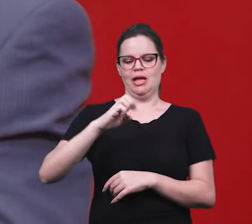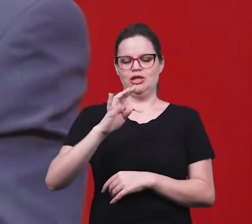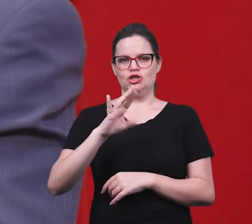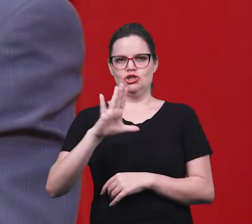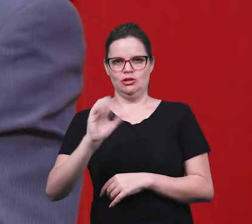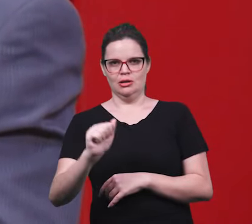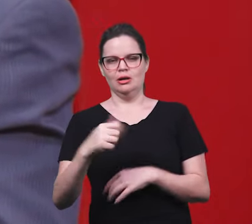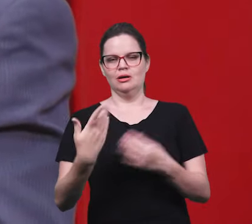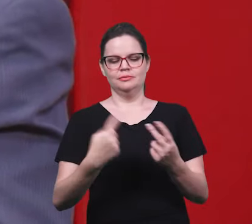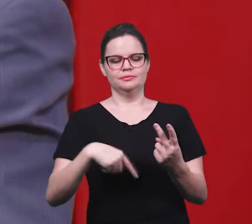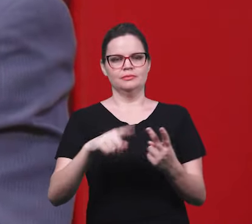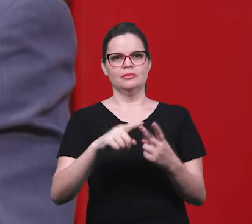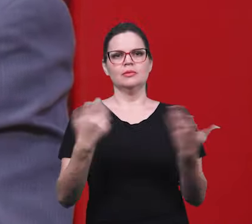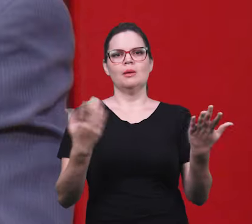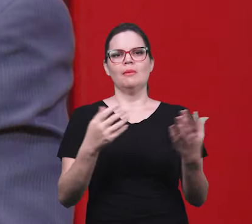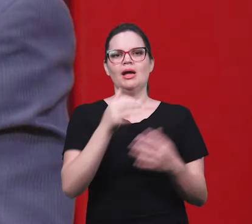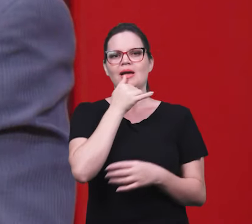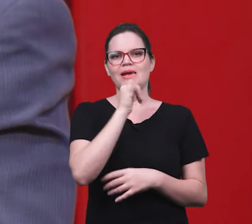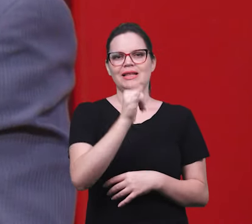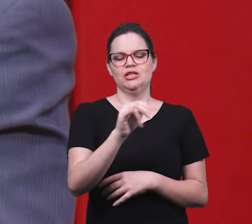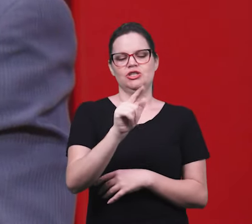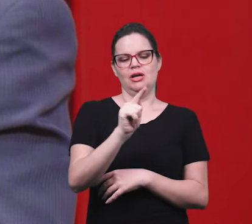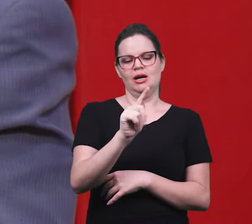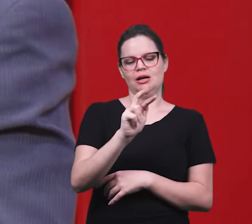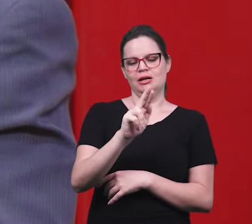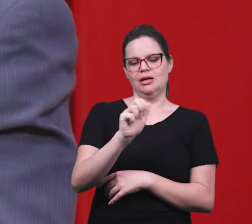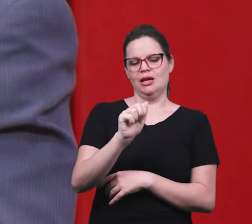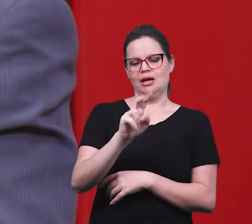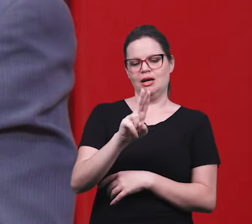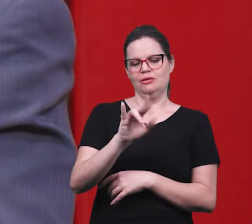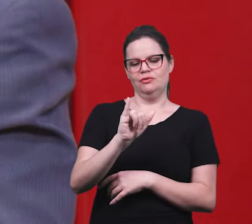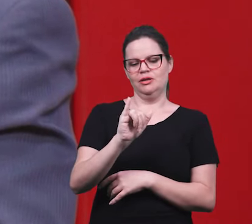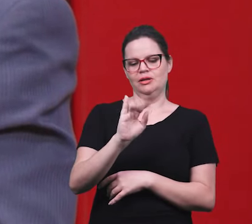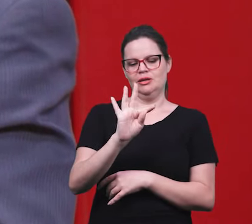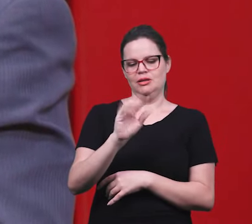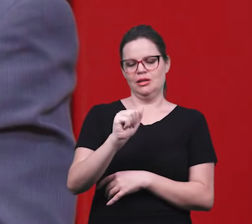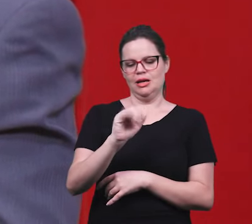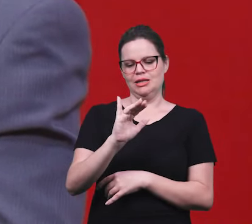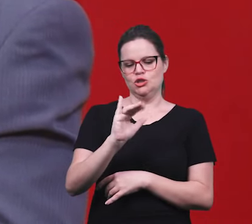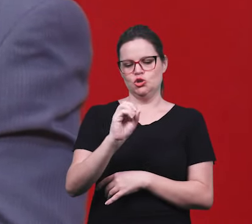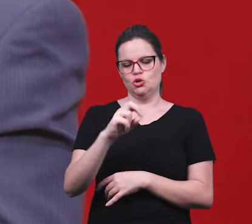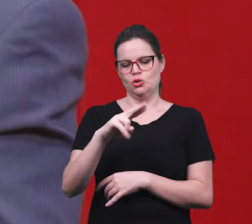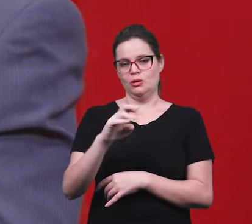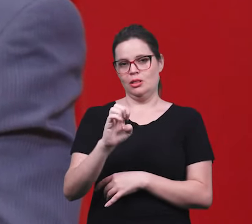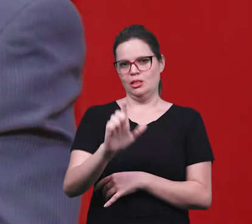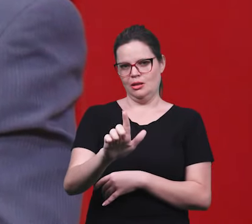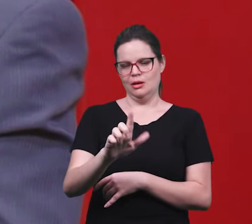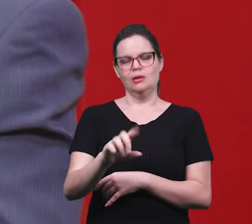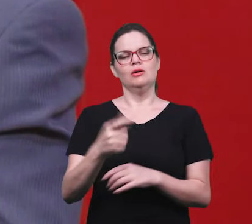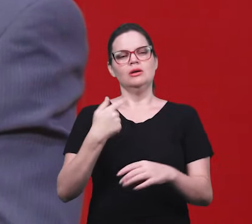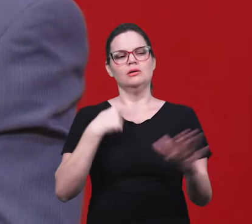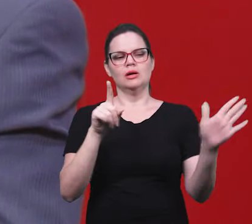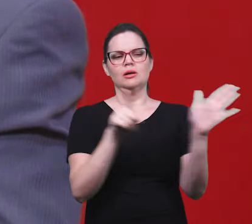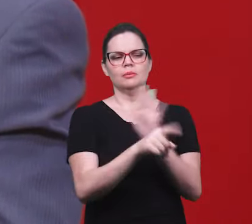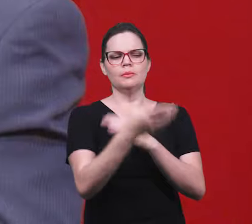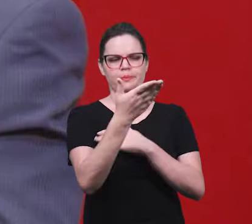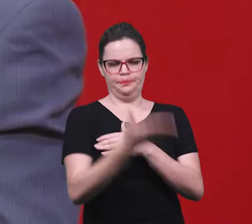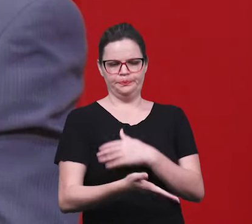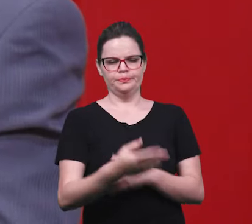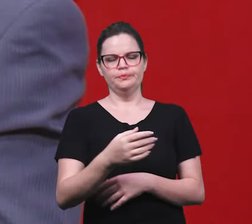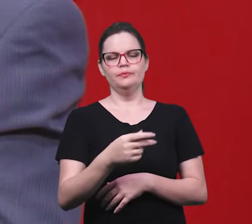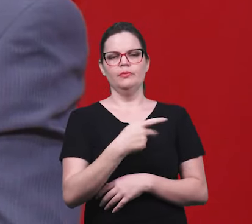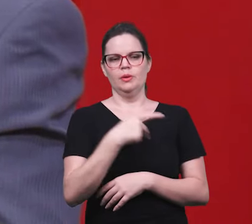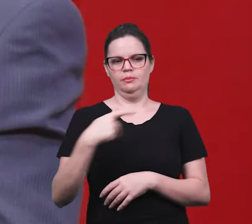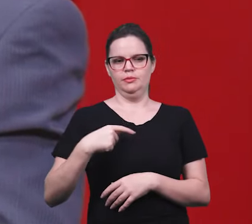tudo mais, eu queria perguntar aqui para o Dr. Wellington, como que essa interação